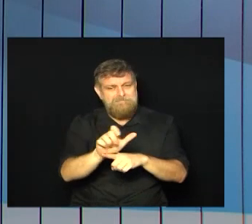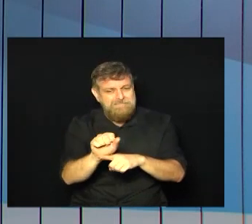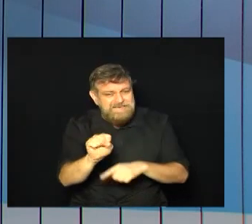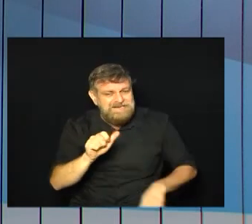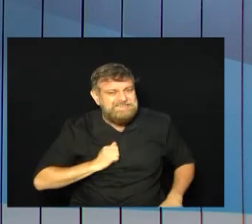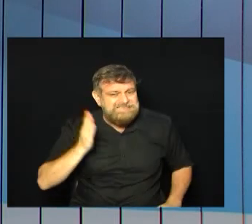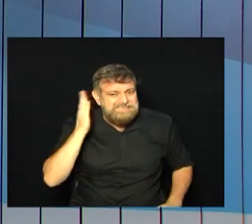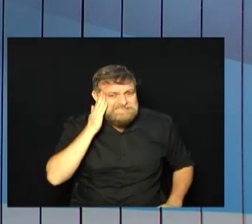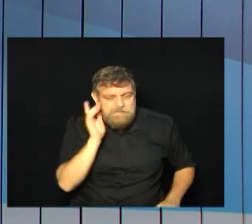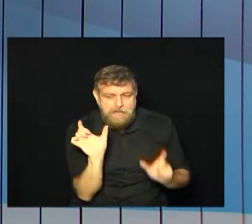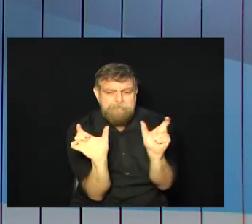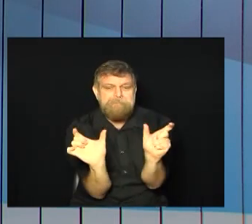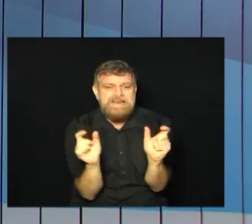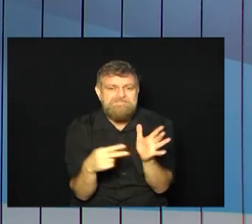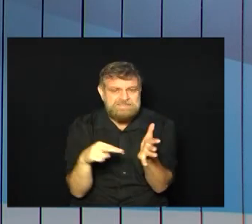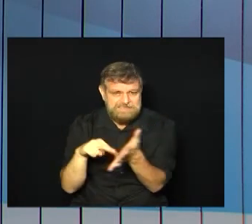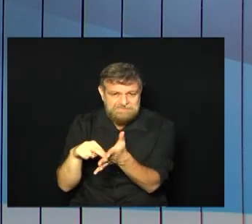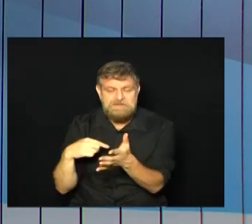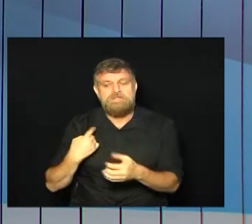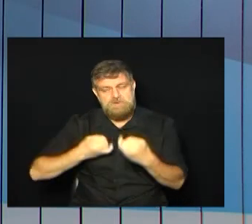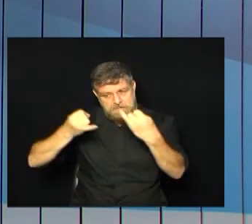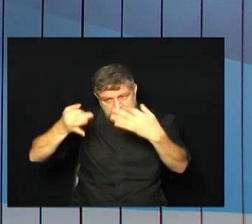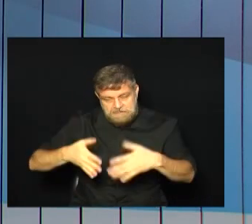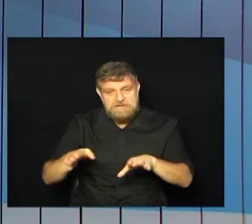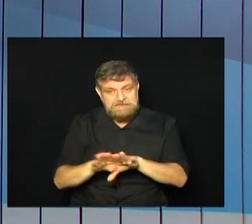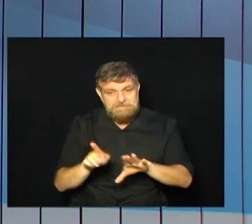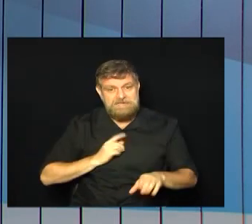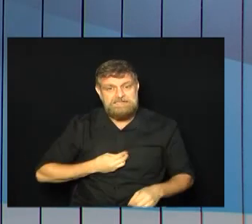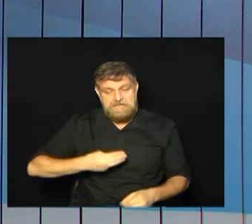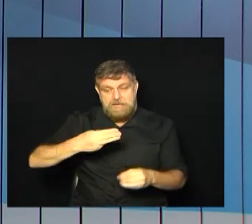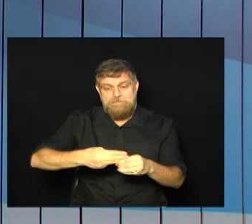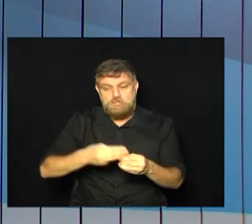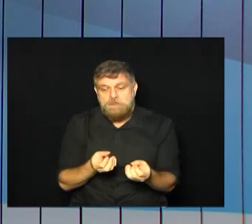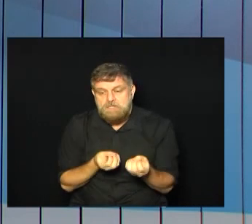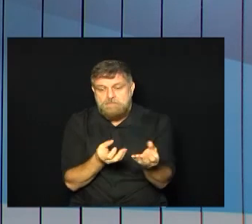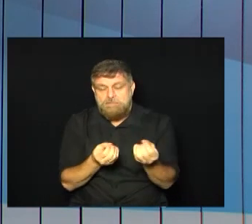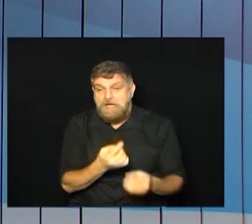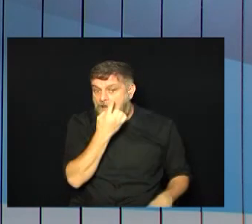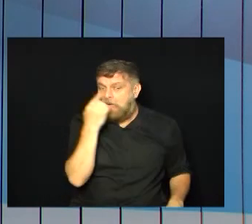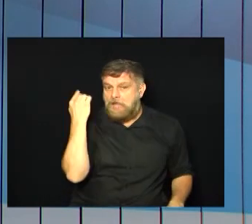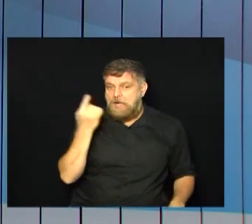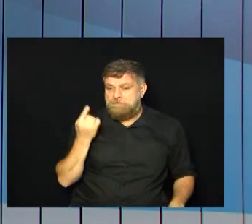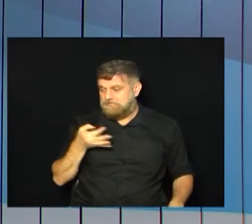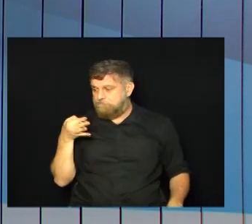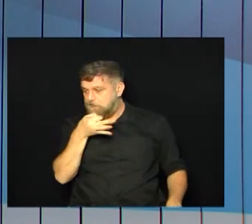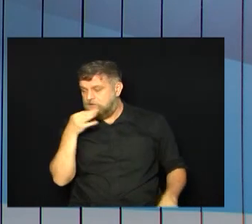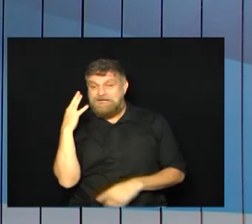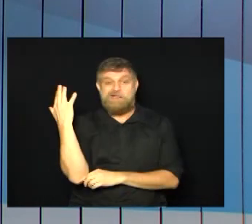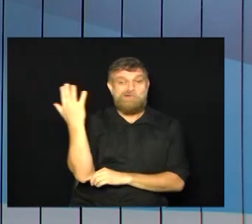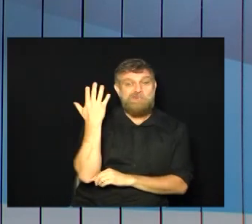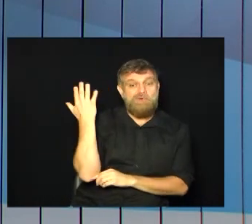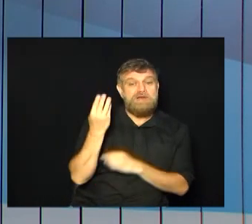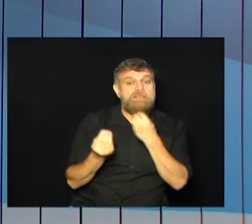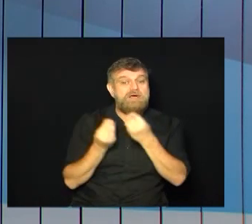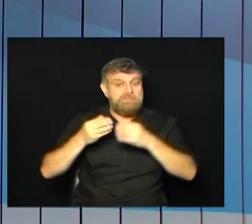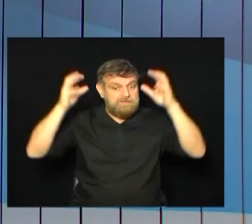duas coisas? Então já nós vamos explicar para você. Tem as notícias da Metrópole de Campinas com a Mirna Abreu. Previsão do tempo com a